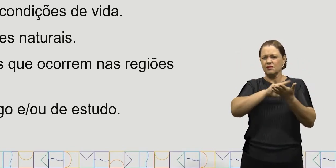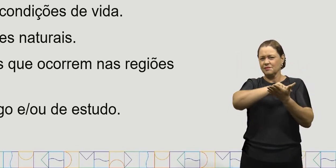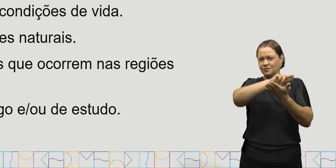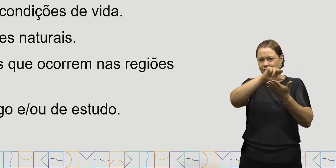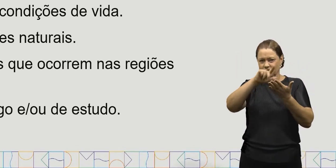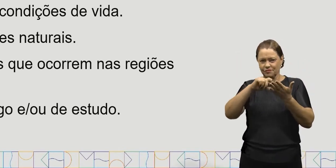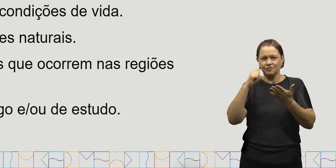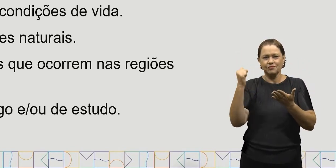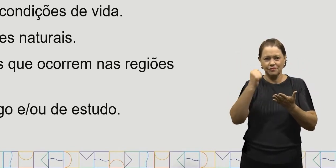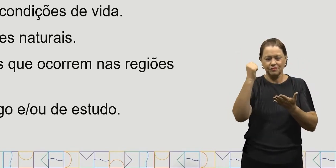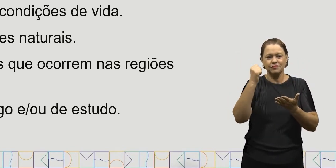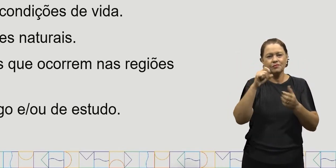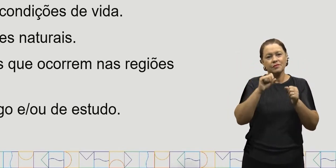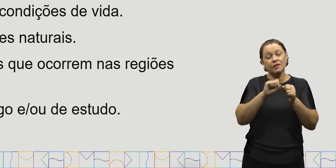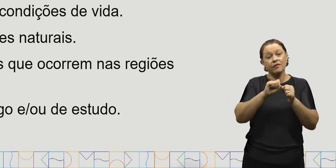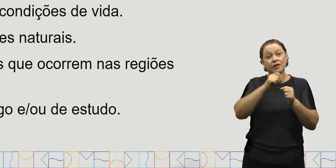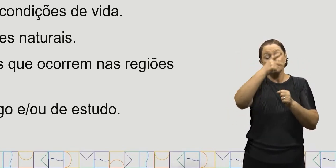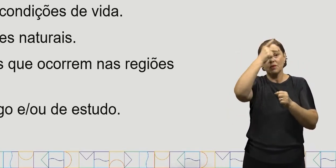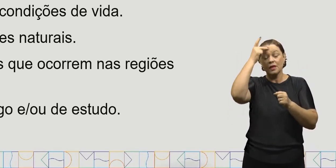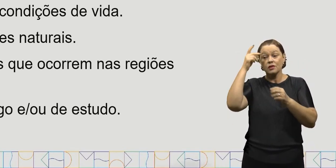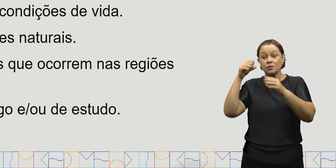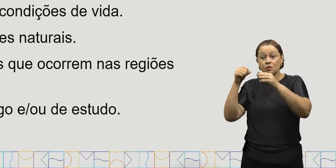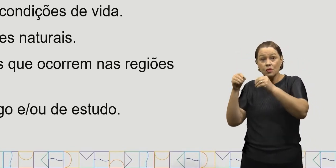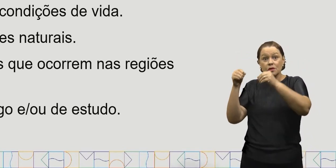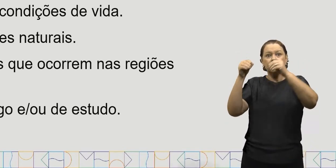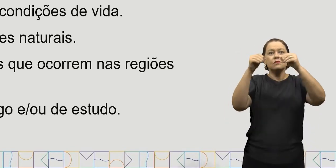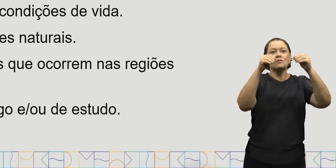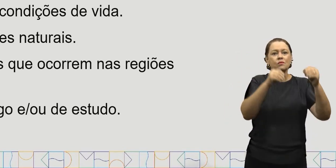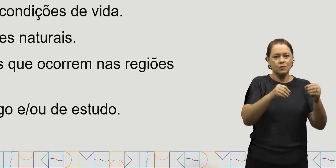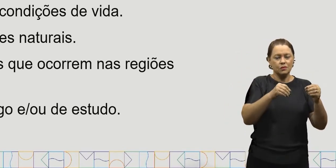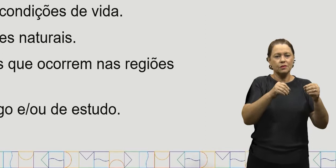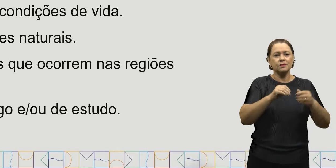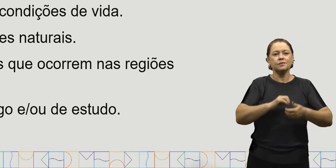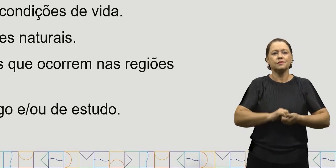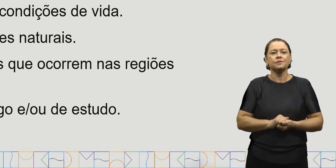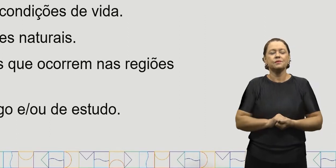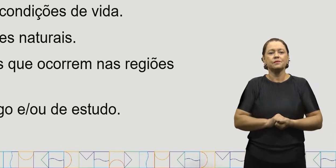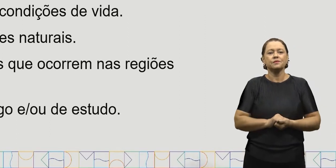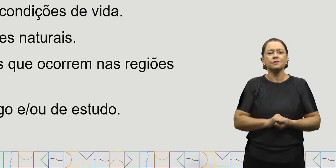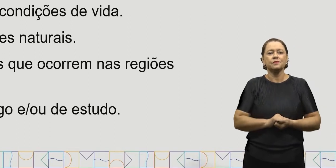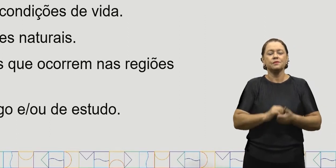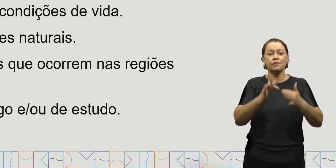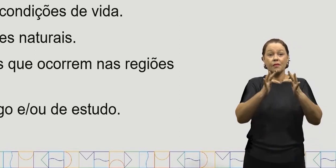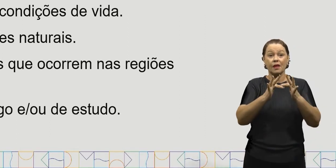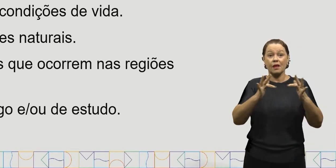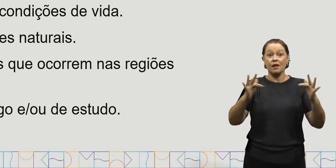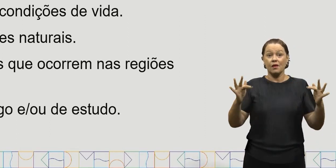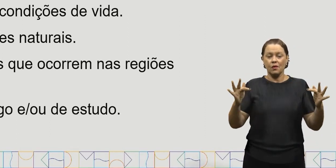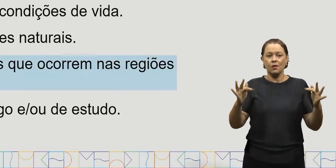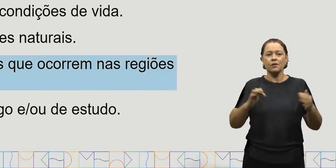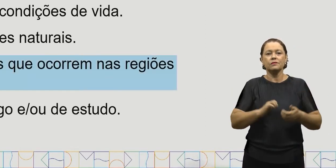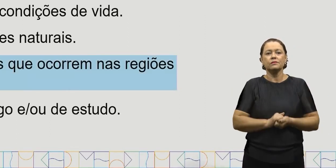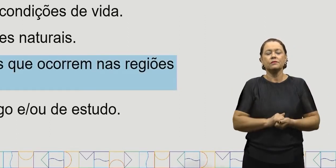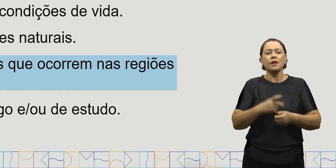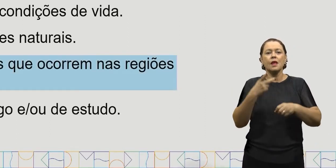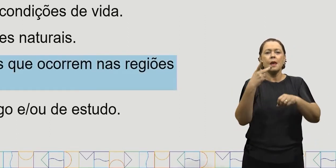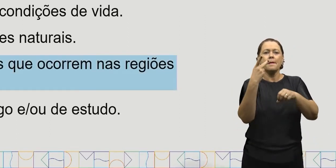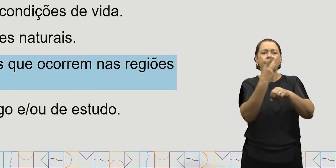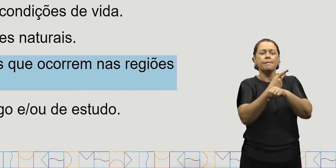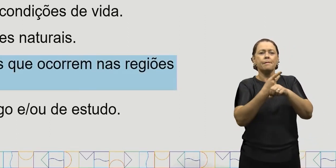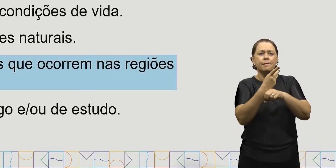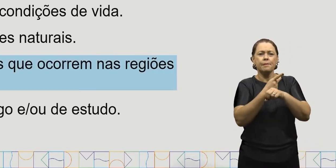entre outras catástrofes que acabam fazendo com que as pessoas migrem de seus locais. Vamos à próxima afirmação. Busca